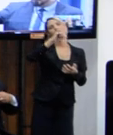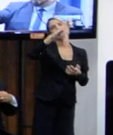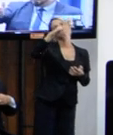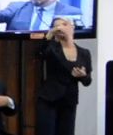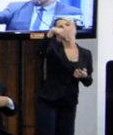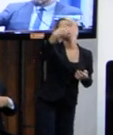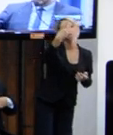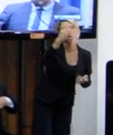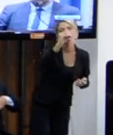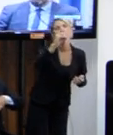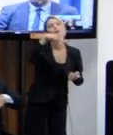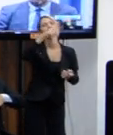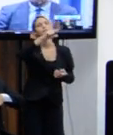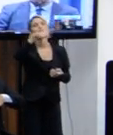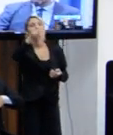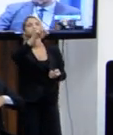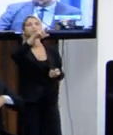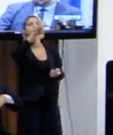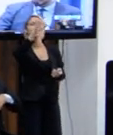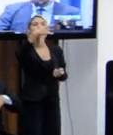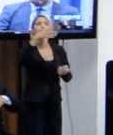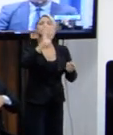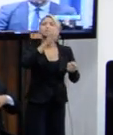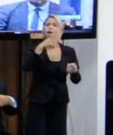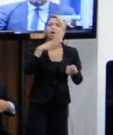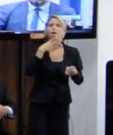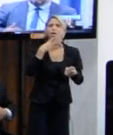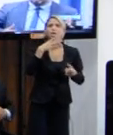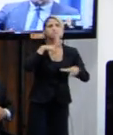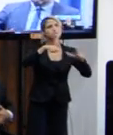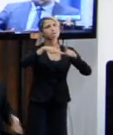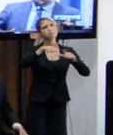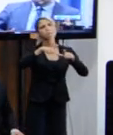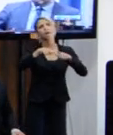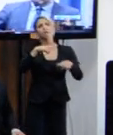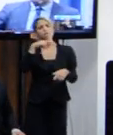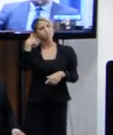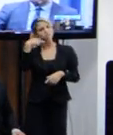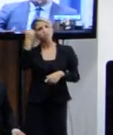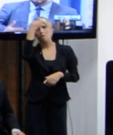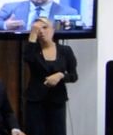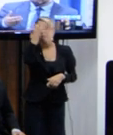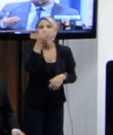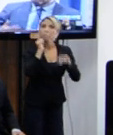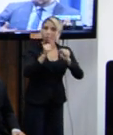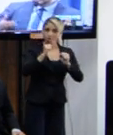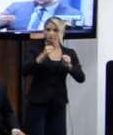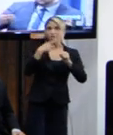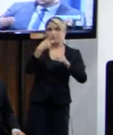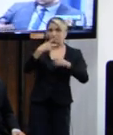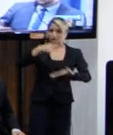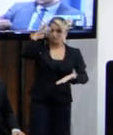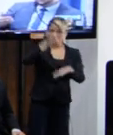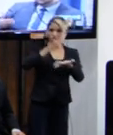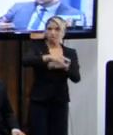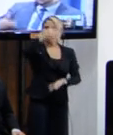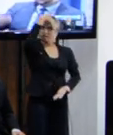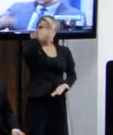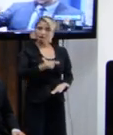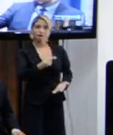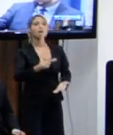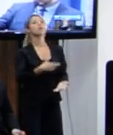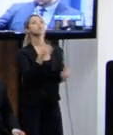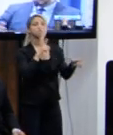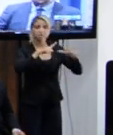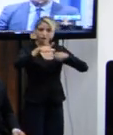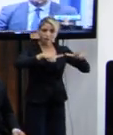Carla, que acompanharam toda essa trajetória, dizer de cadeira, né? De quem viveu essa função de servidor,